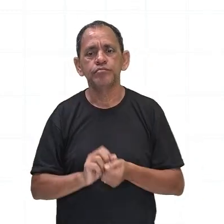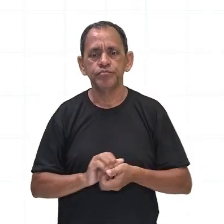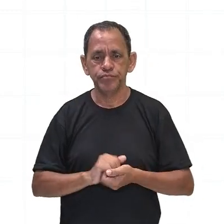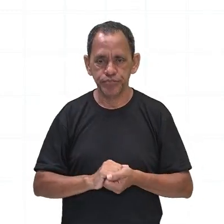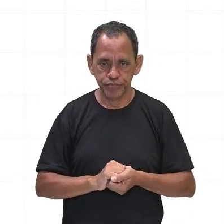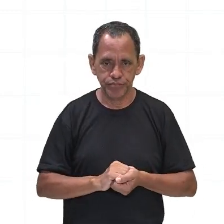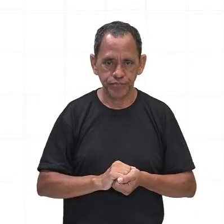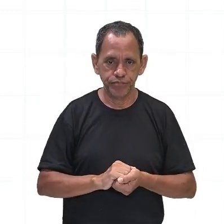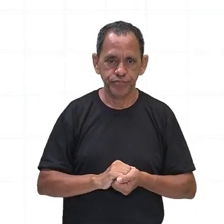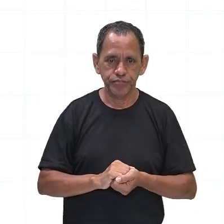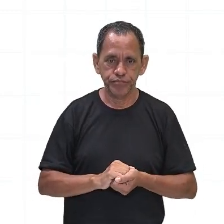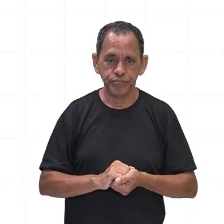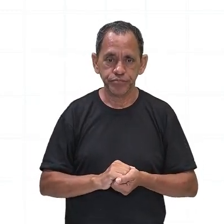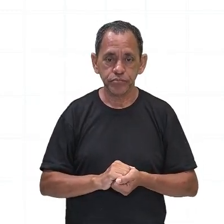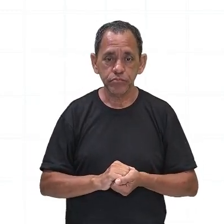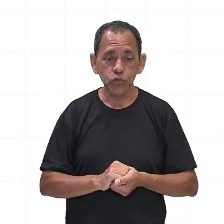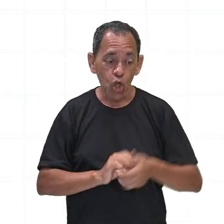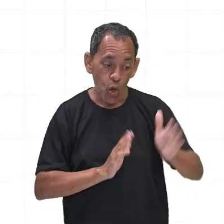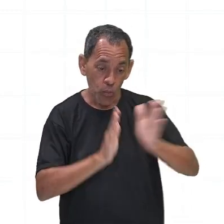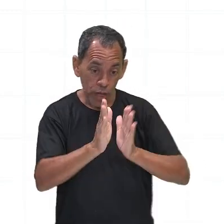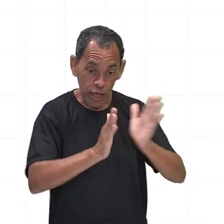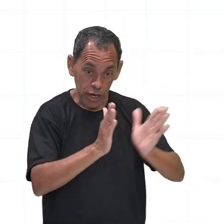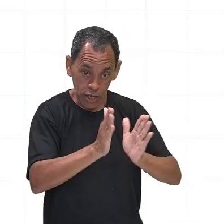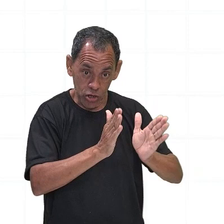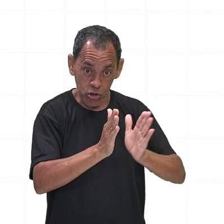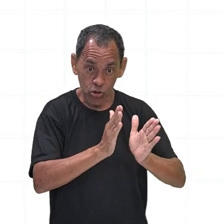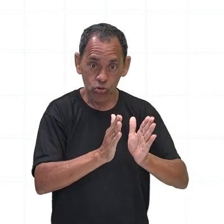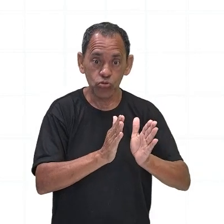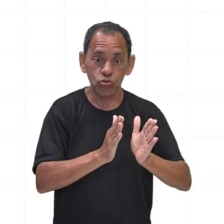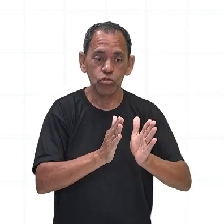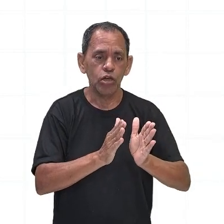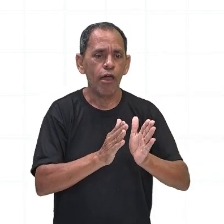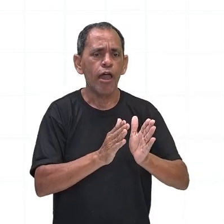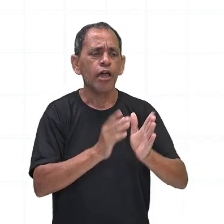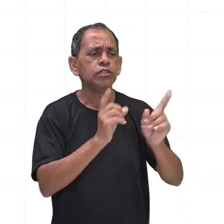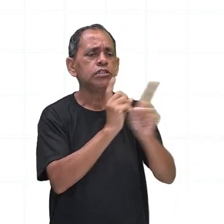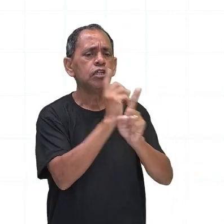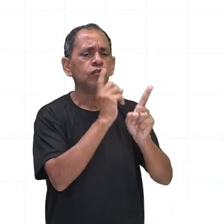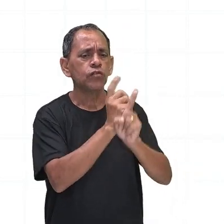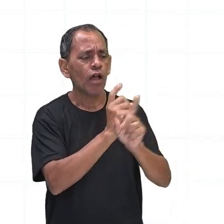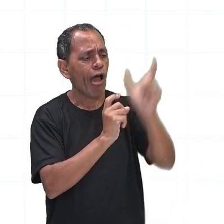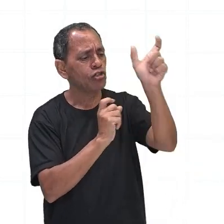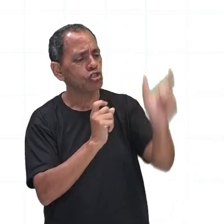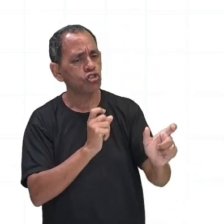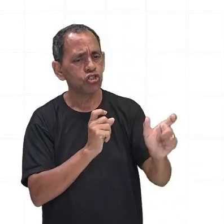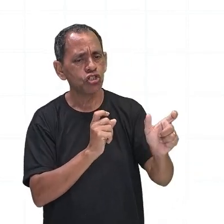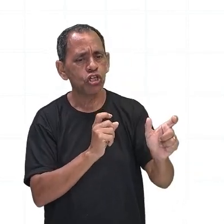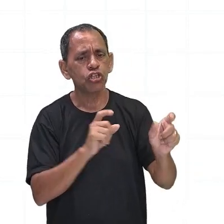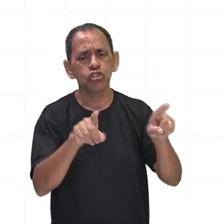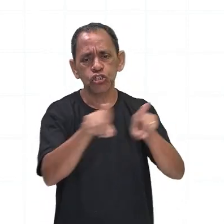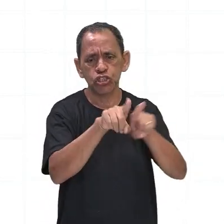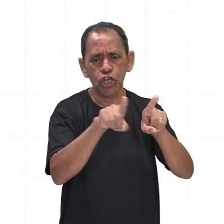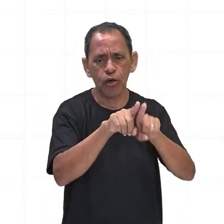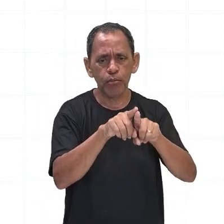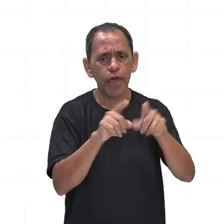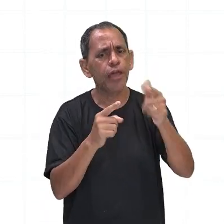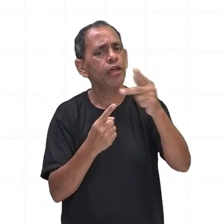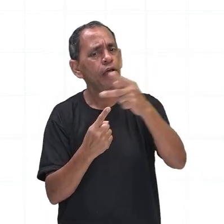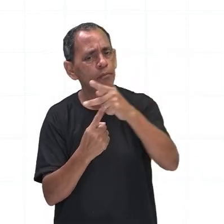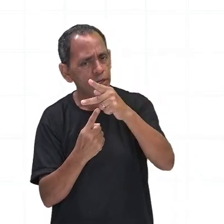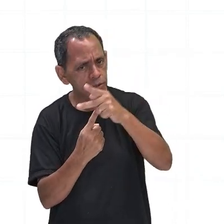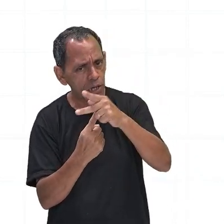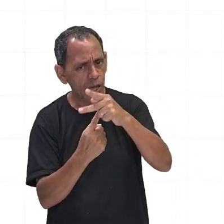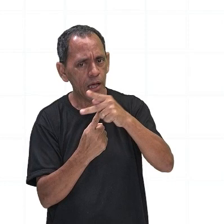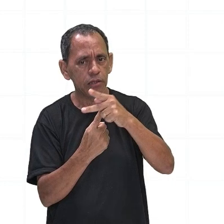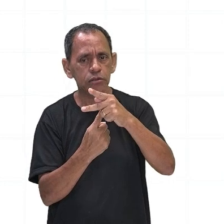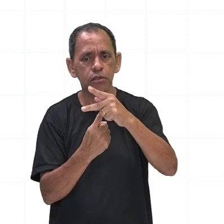analisar mais uma vez esse período todo, né? Identificando o sujeito, predicado. Quem é o sujeito? Claro que você tem